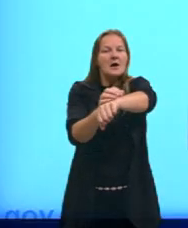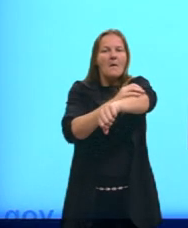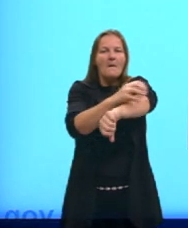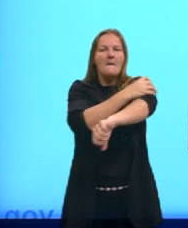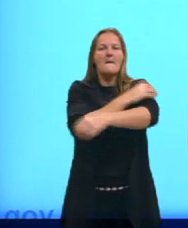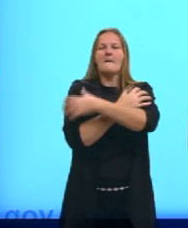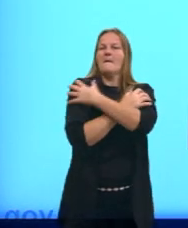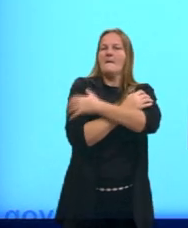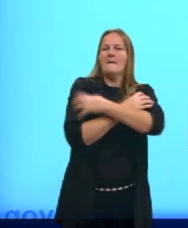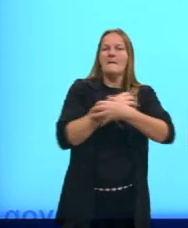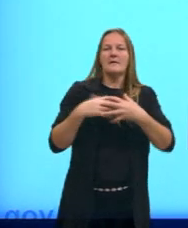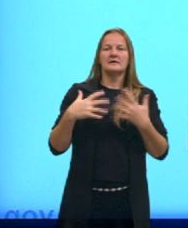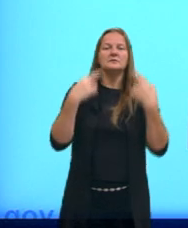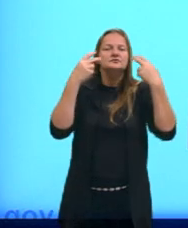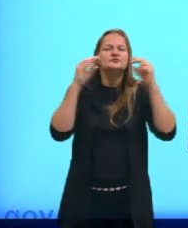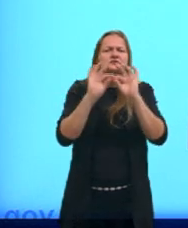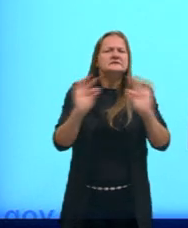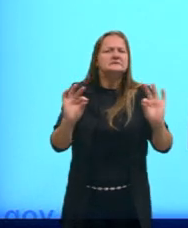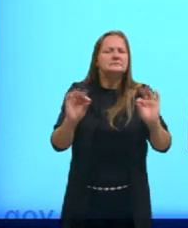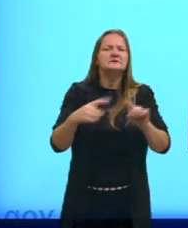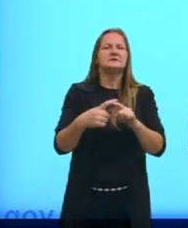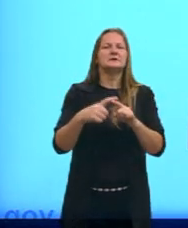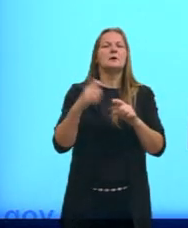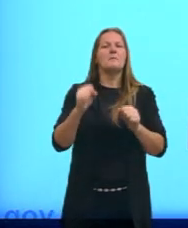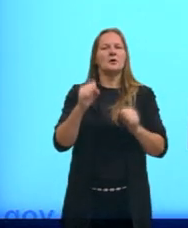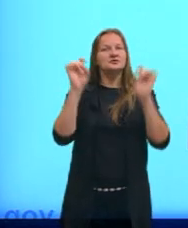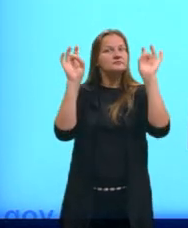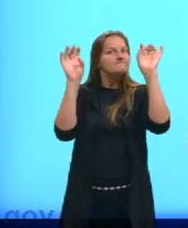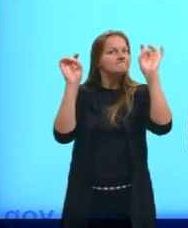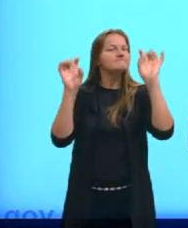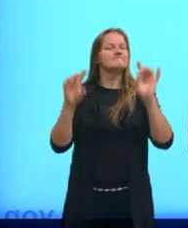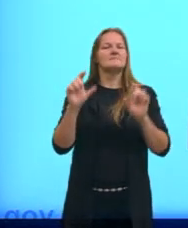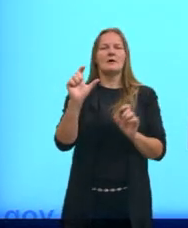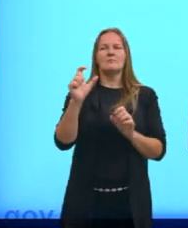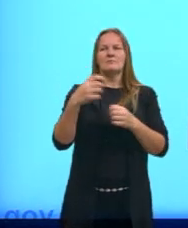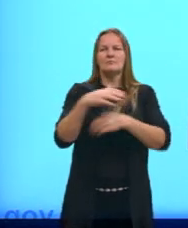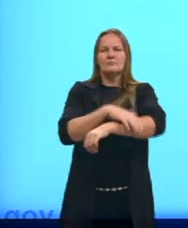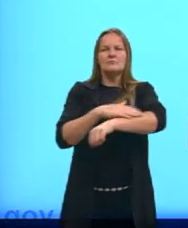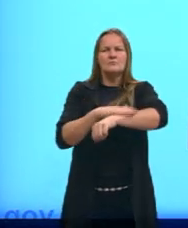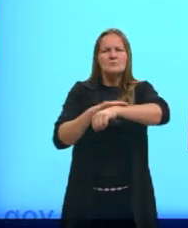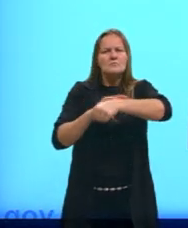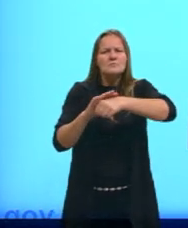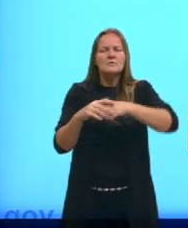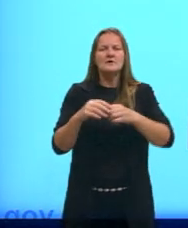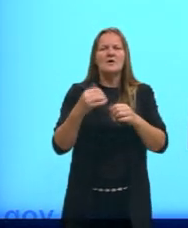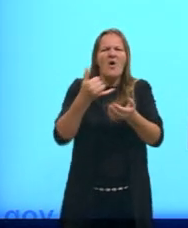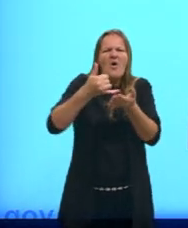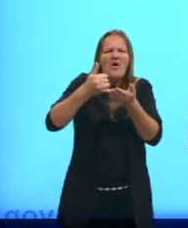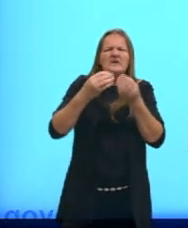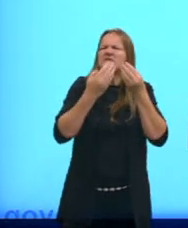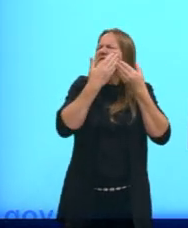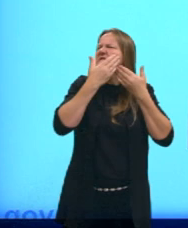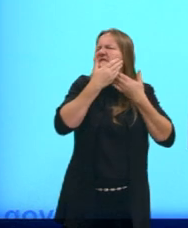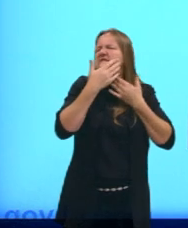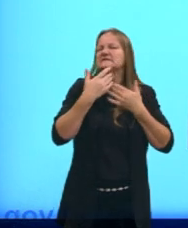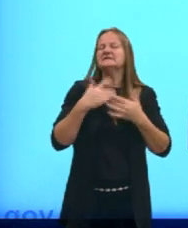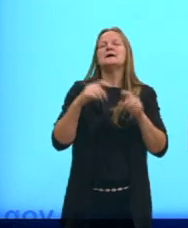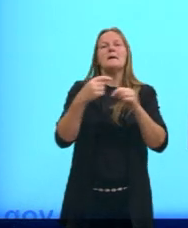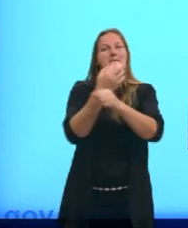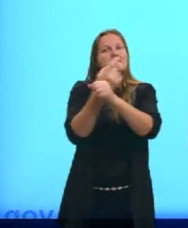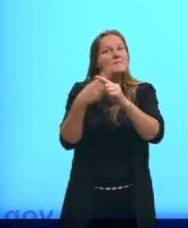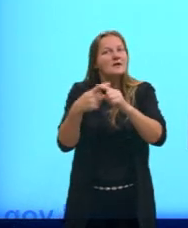invés de usar o sabonete comum tem que usar um sabonete especial para quem tem problema de acne oleosidade quem tem um caráter mais